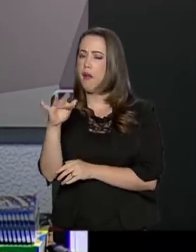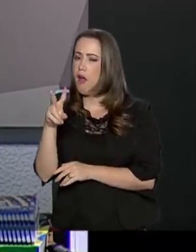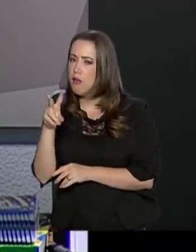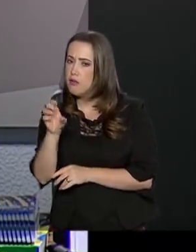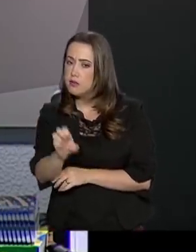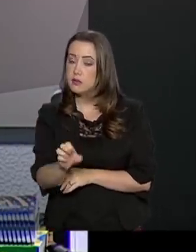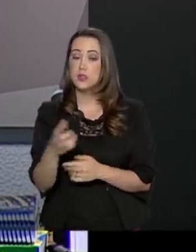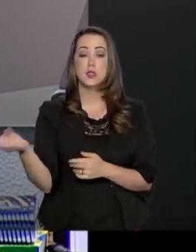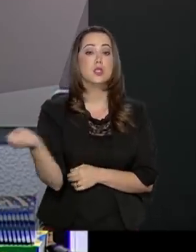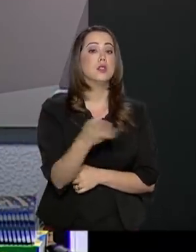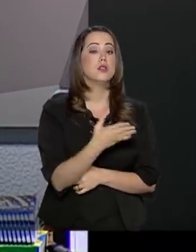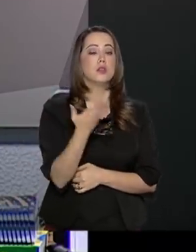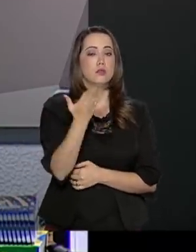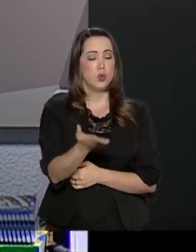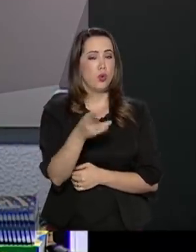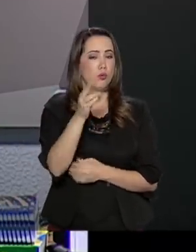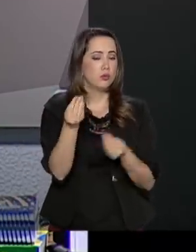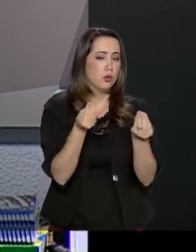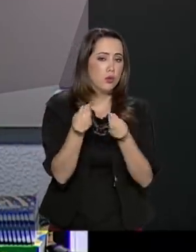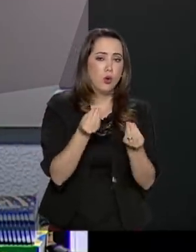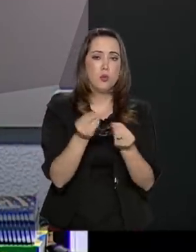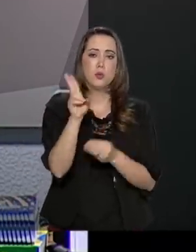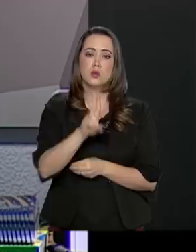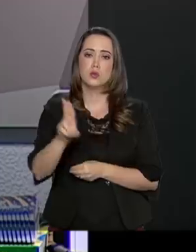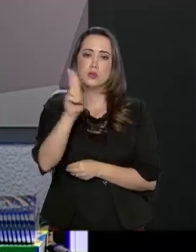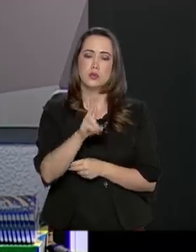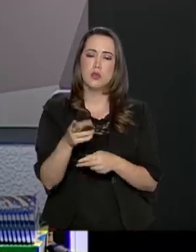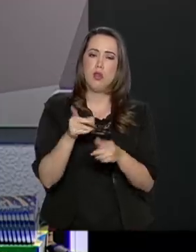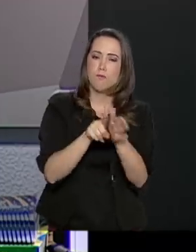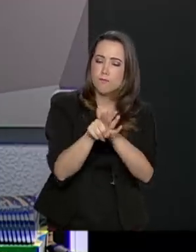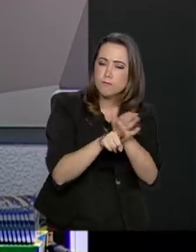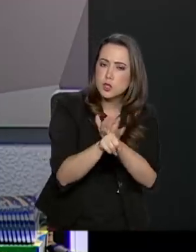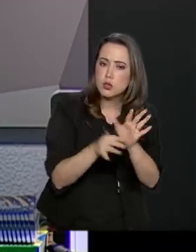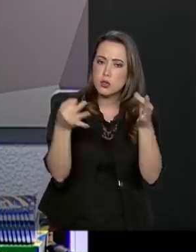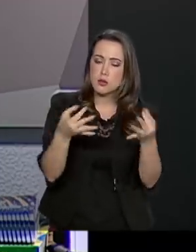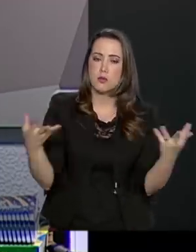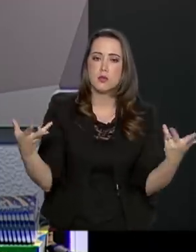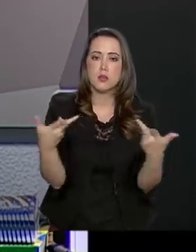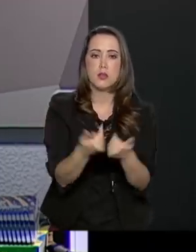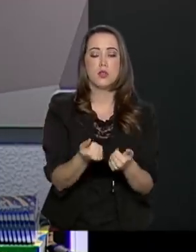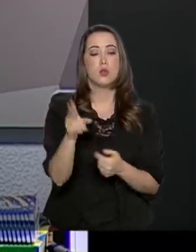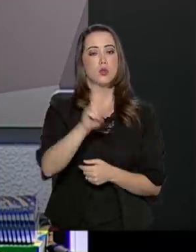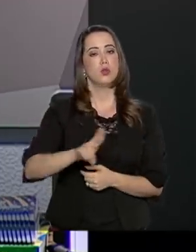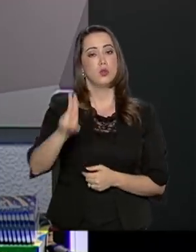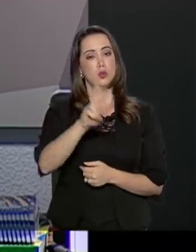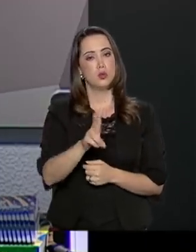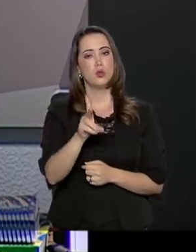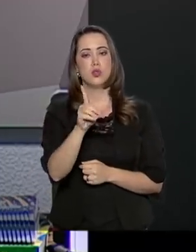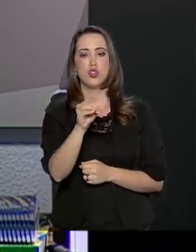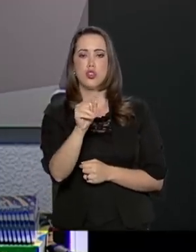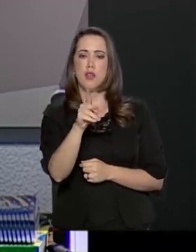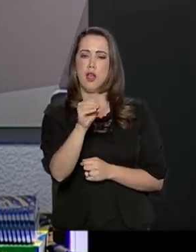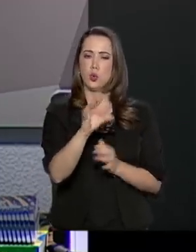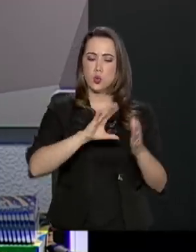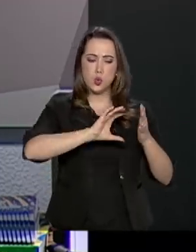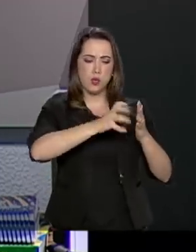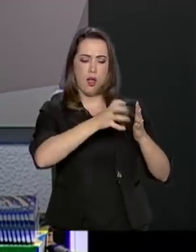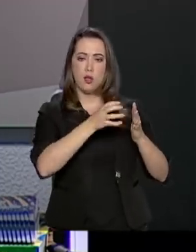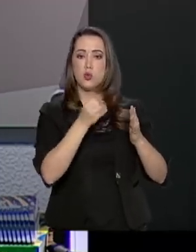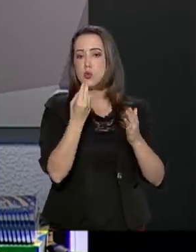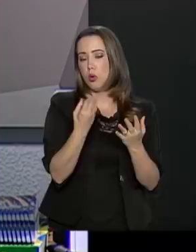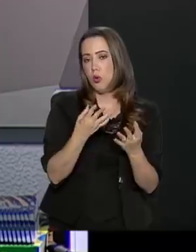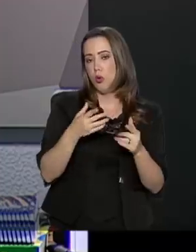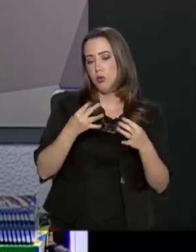novos instrumentos para investigação eficaz, seja na área de dados, seja na área de métodos, e, por outro